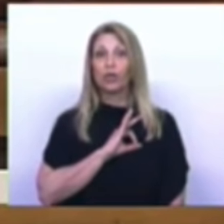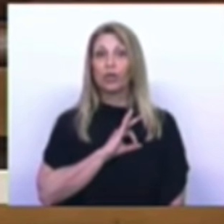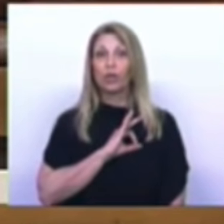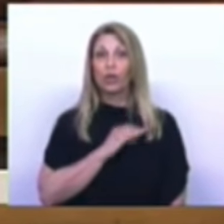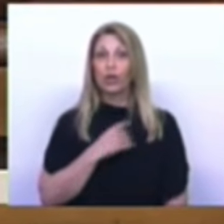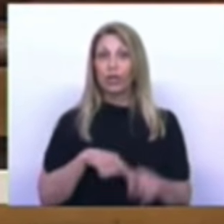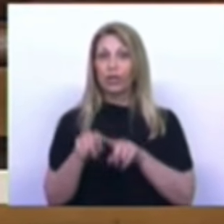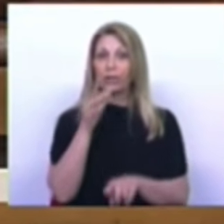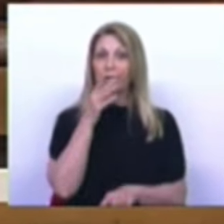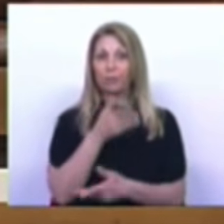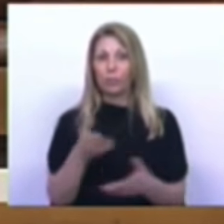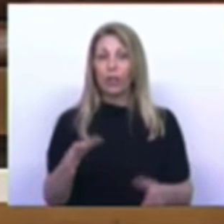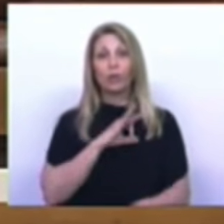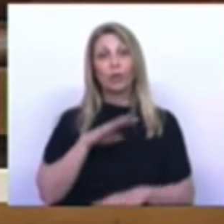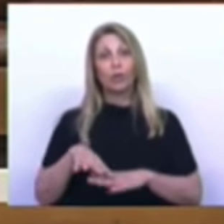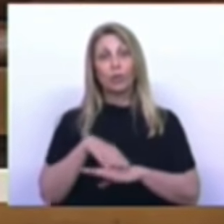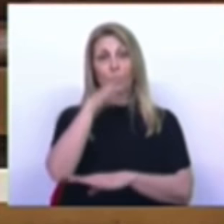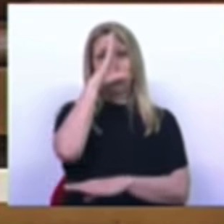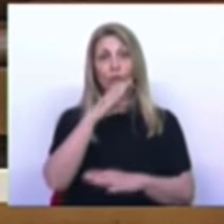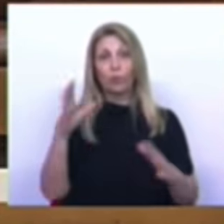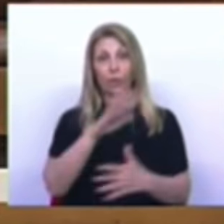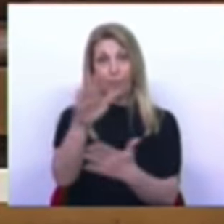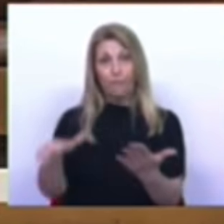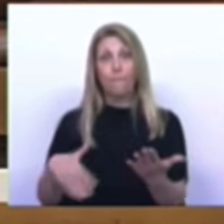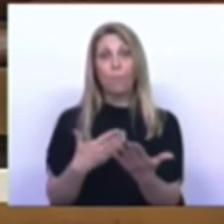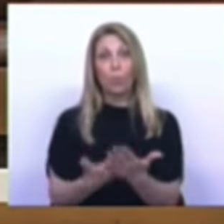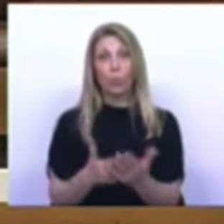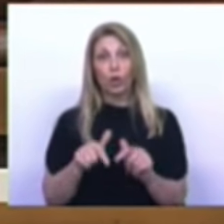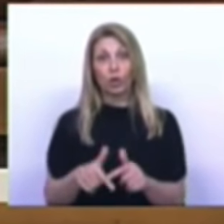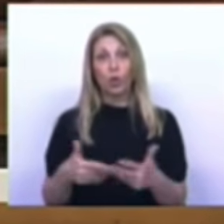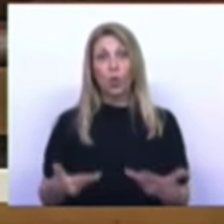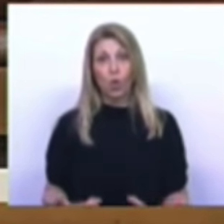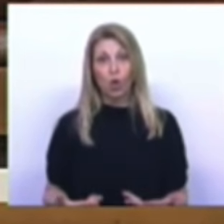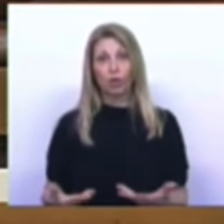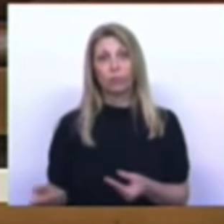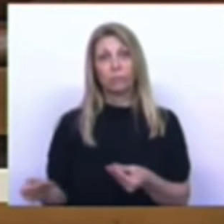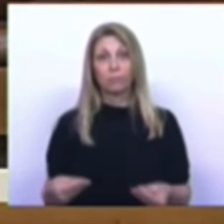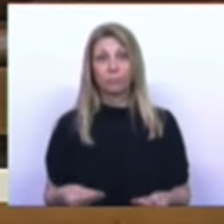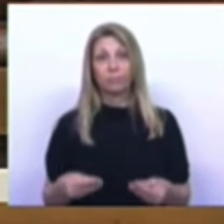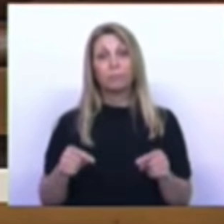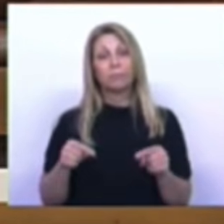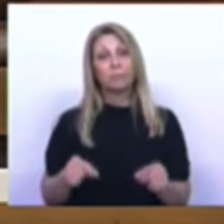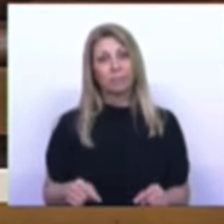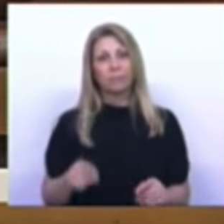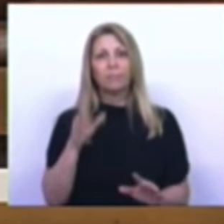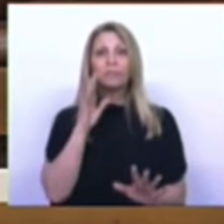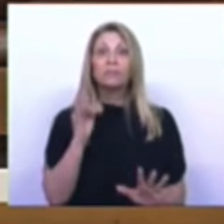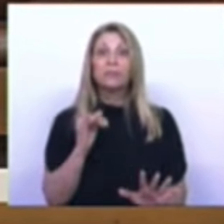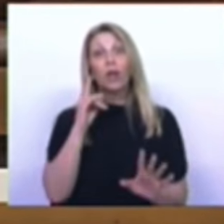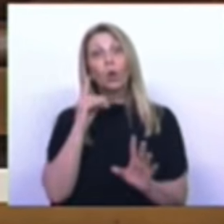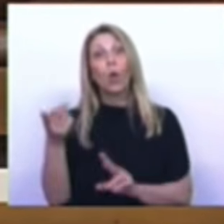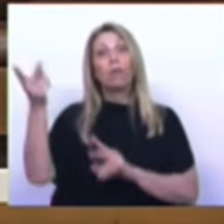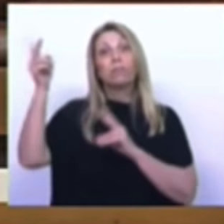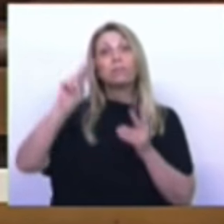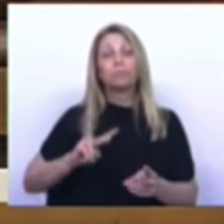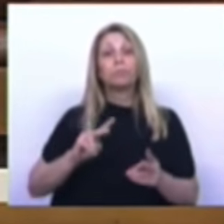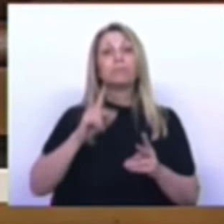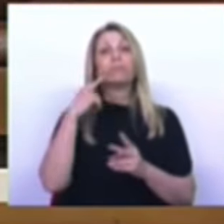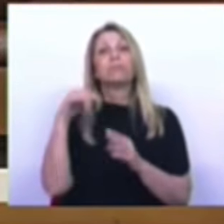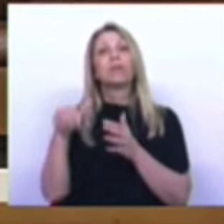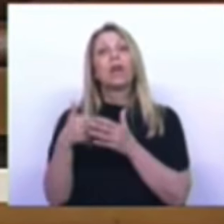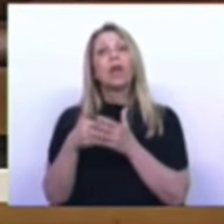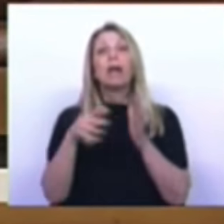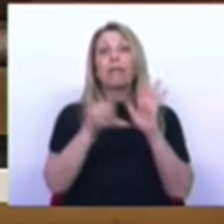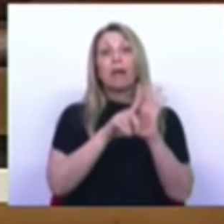Senhores deputados, senhores membros do Governo, a proposta que hoje nos é trazida procura trazer ou transpor para a ordem jurídica portuguesa